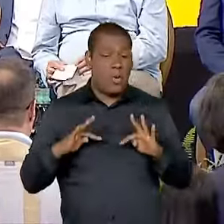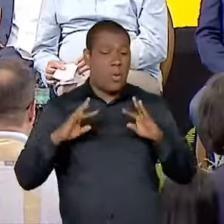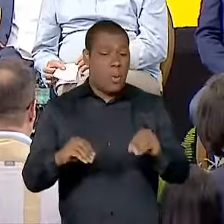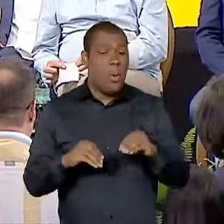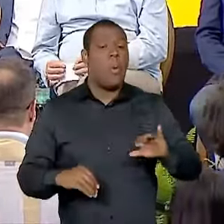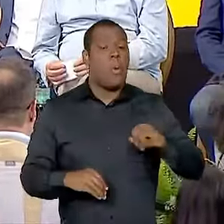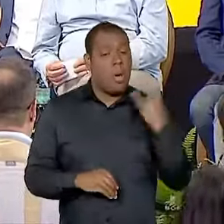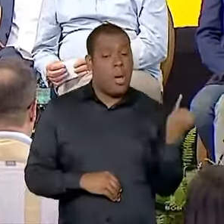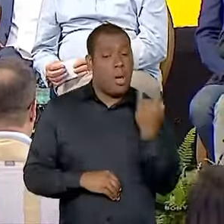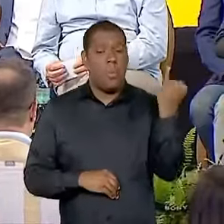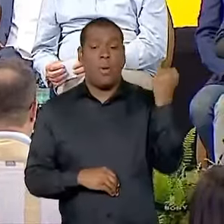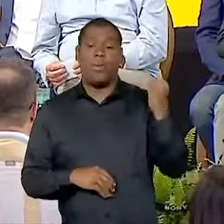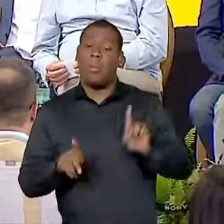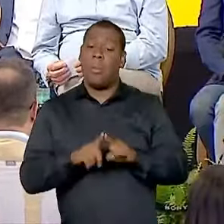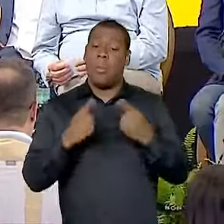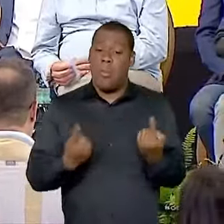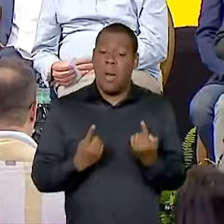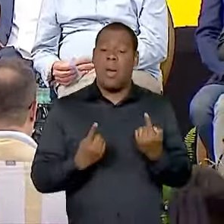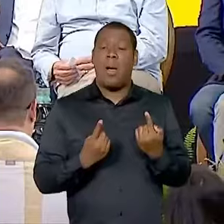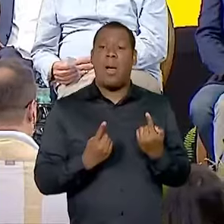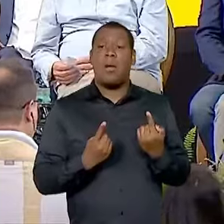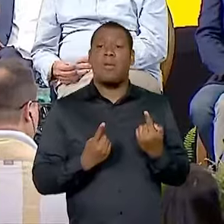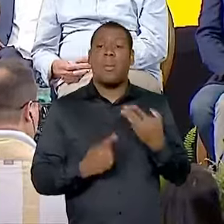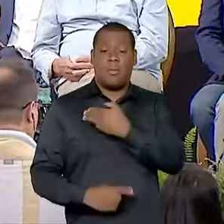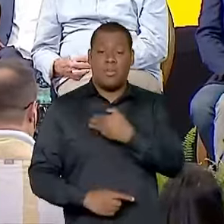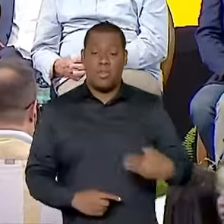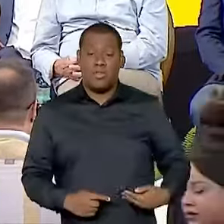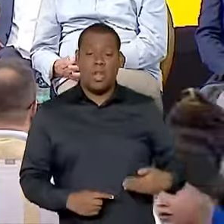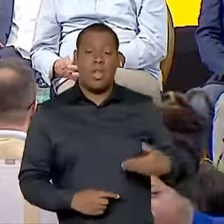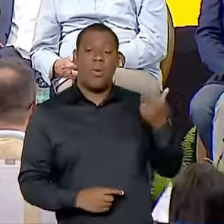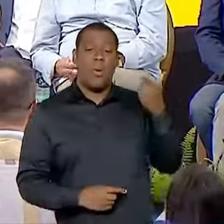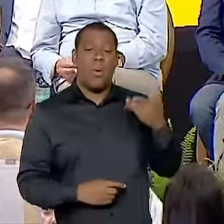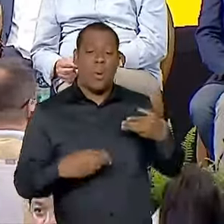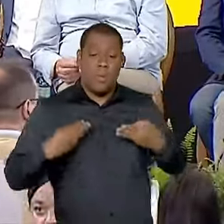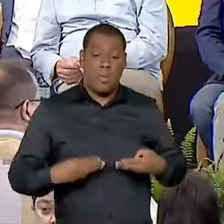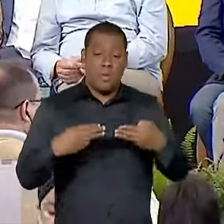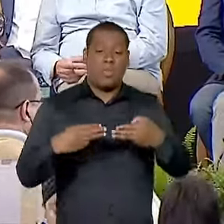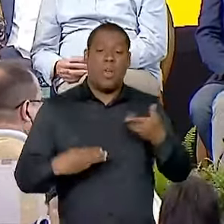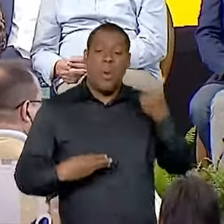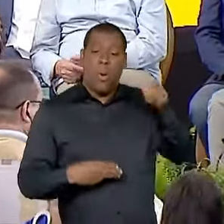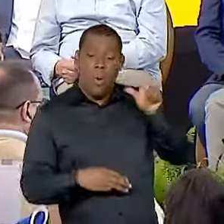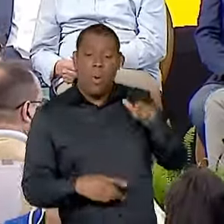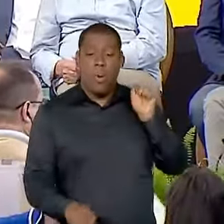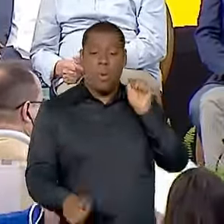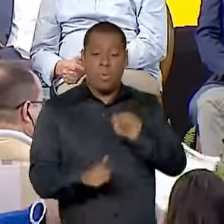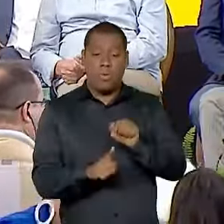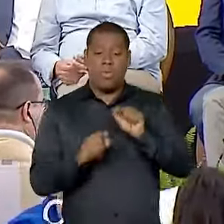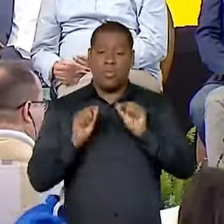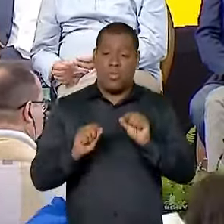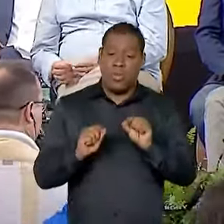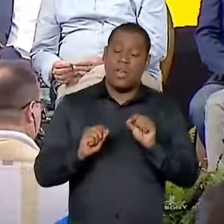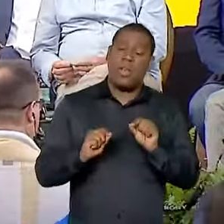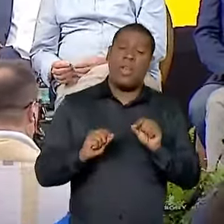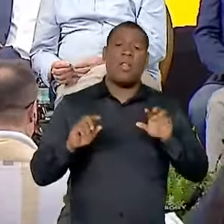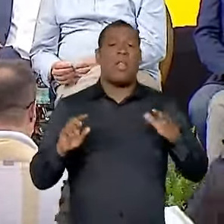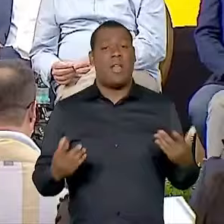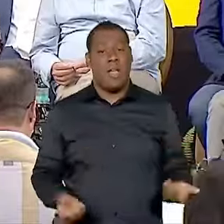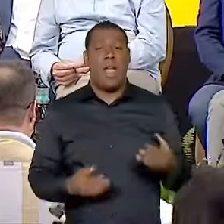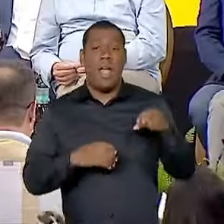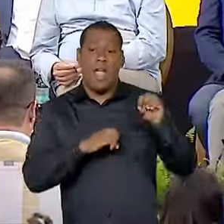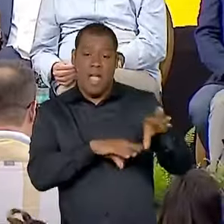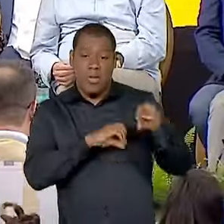Mas o objetivo dos outros ministérios só faz sentido se houver vida. A educação,